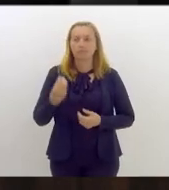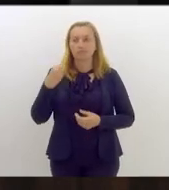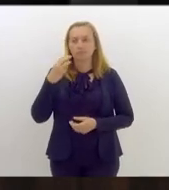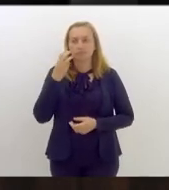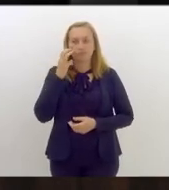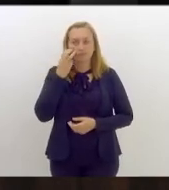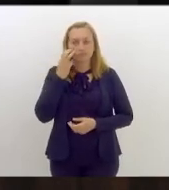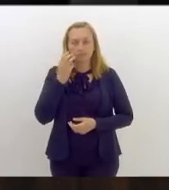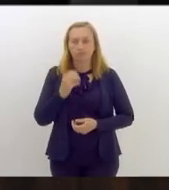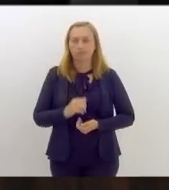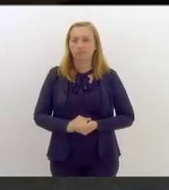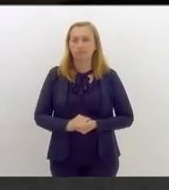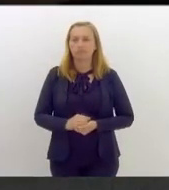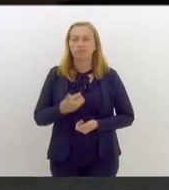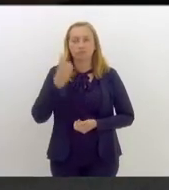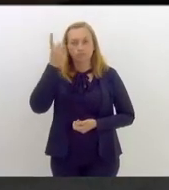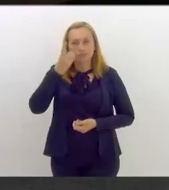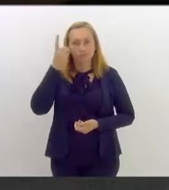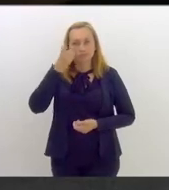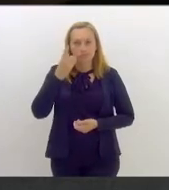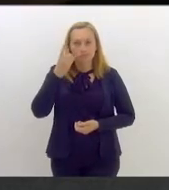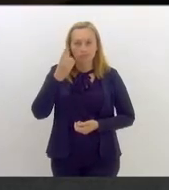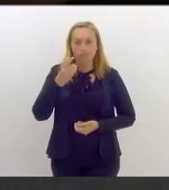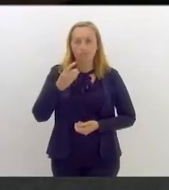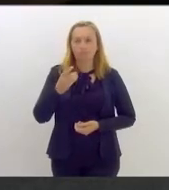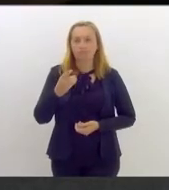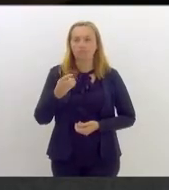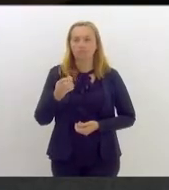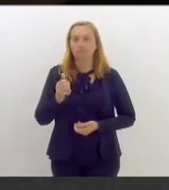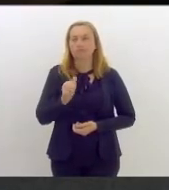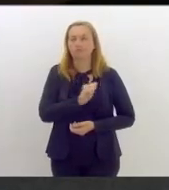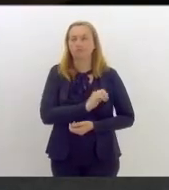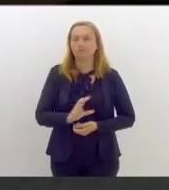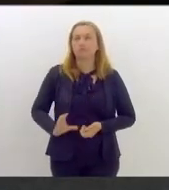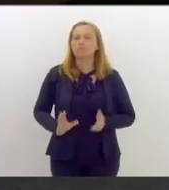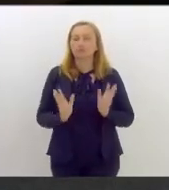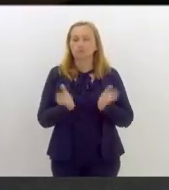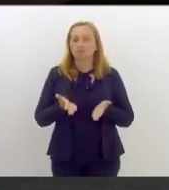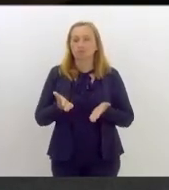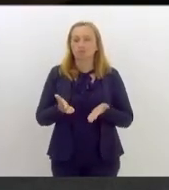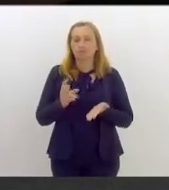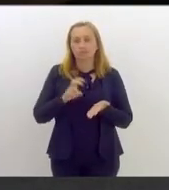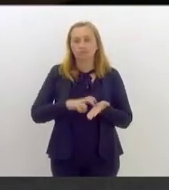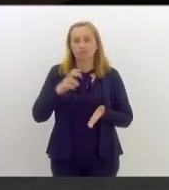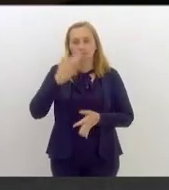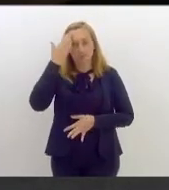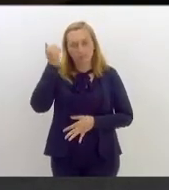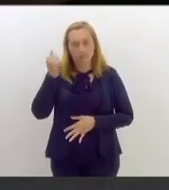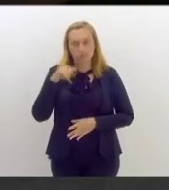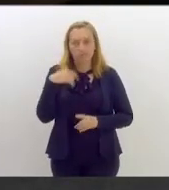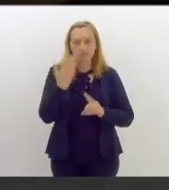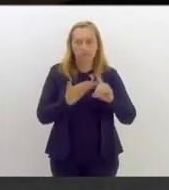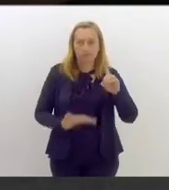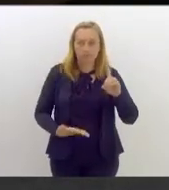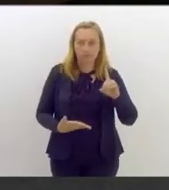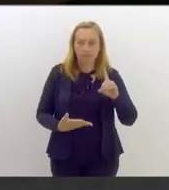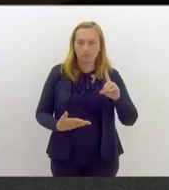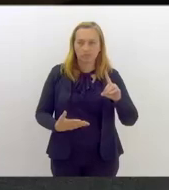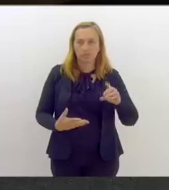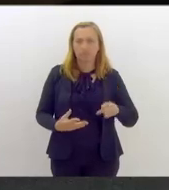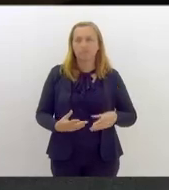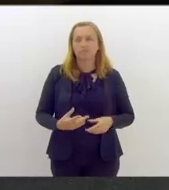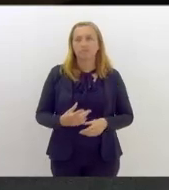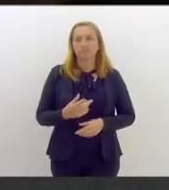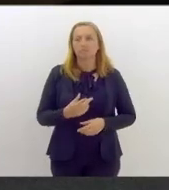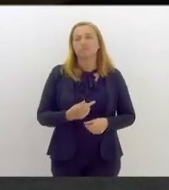Valdec Carneiro. Deputado André Ciliano, hoje, como Vossa Excelência sabe, pela manhã, nós fizemos a sessão solene de entrega do diploma